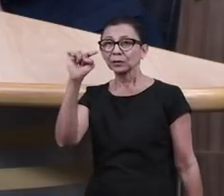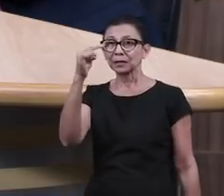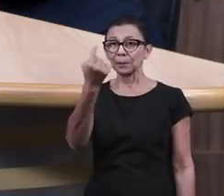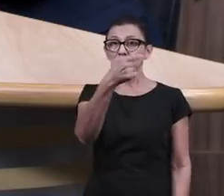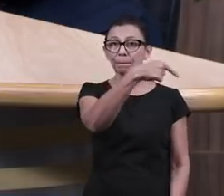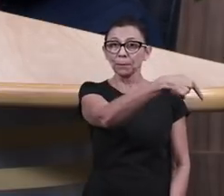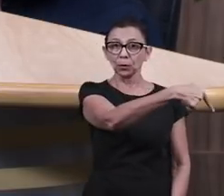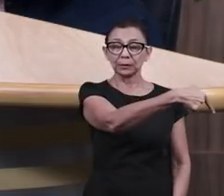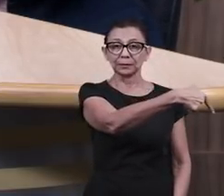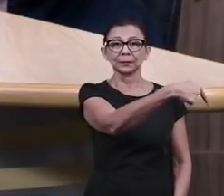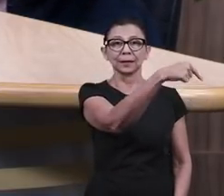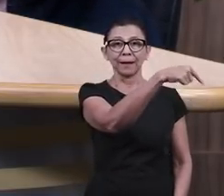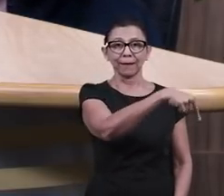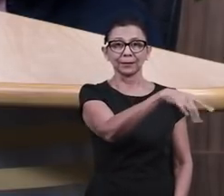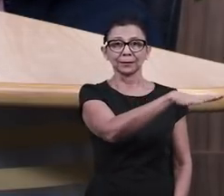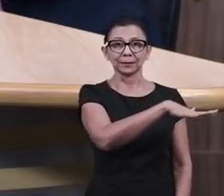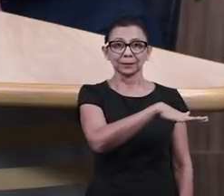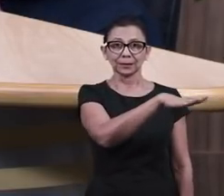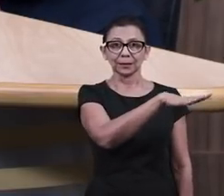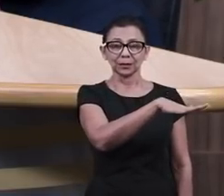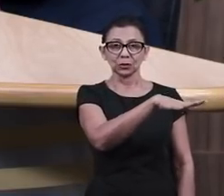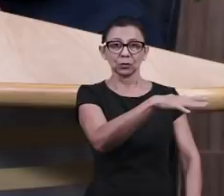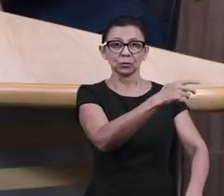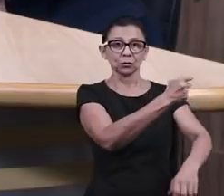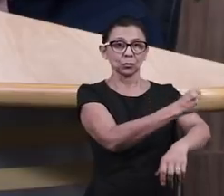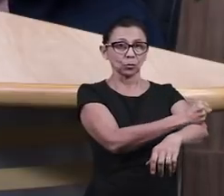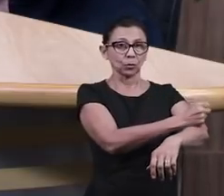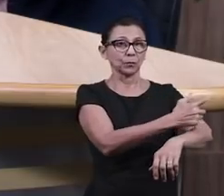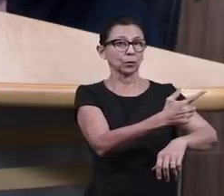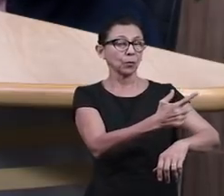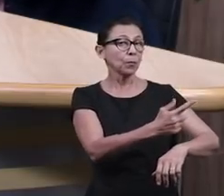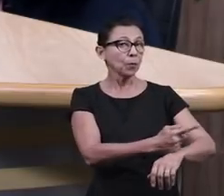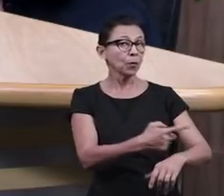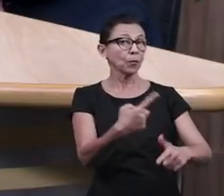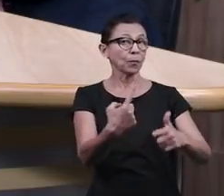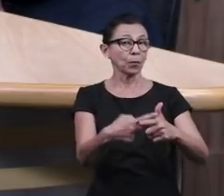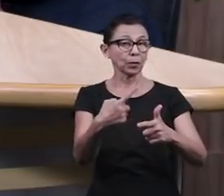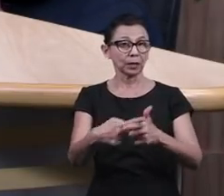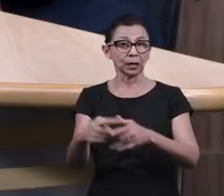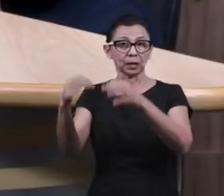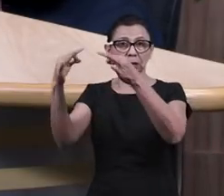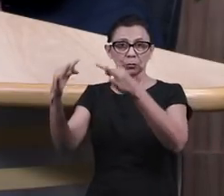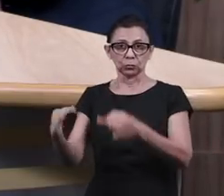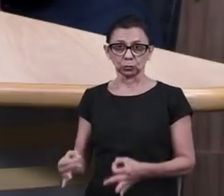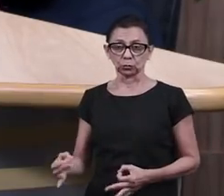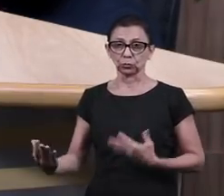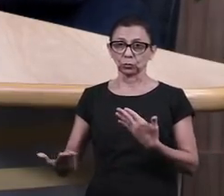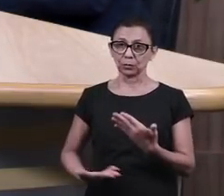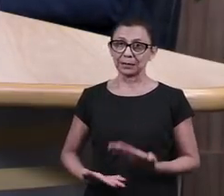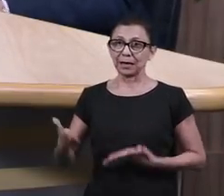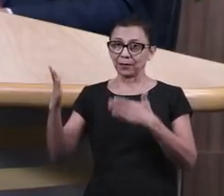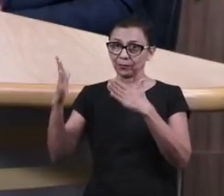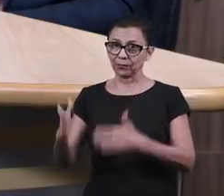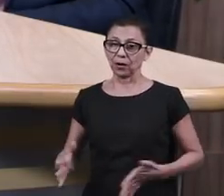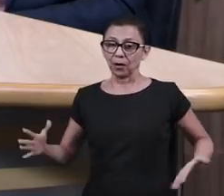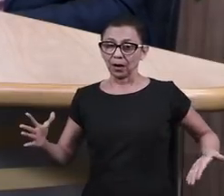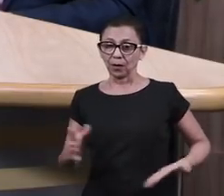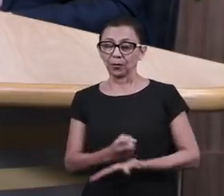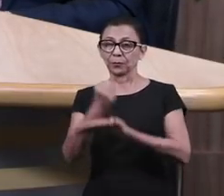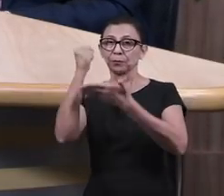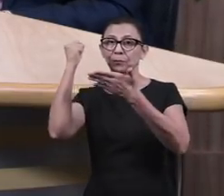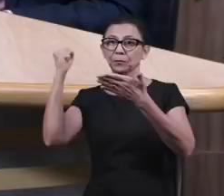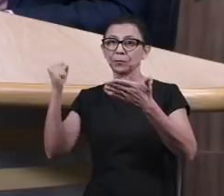o justo é arrebatado, o justo é tirado antes que venha o mal. Não é muito interessante,